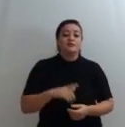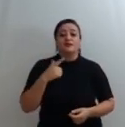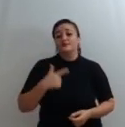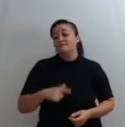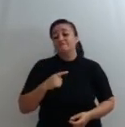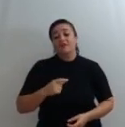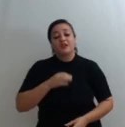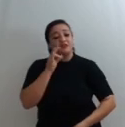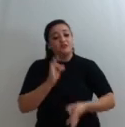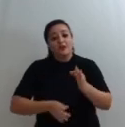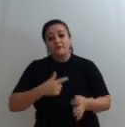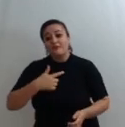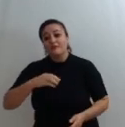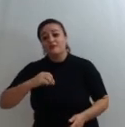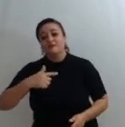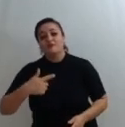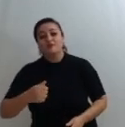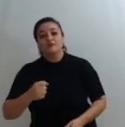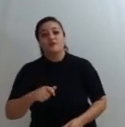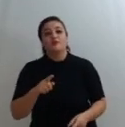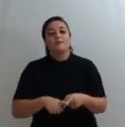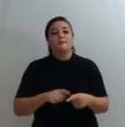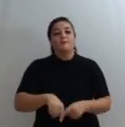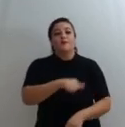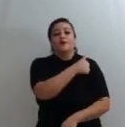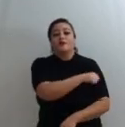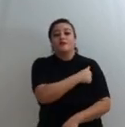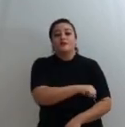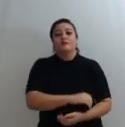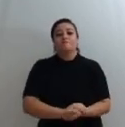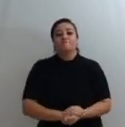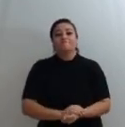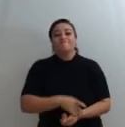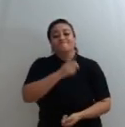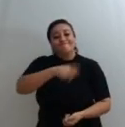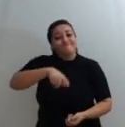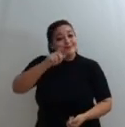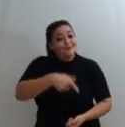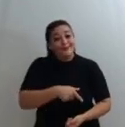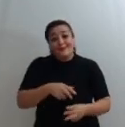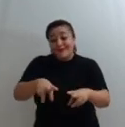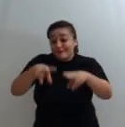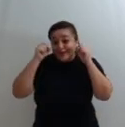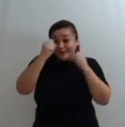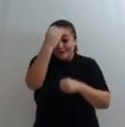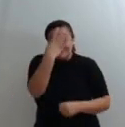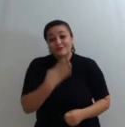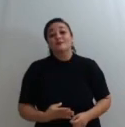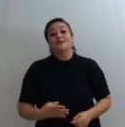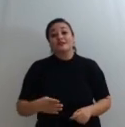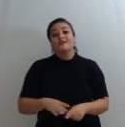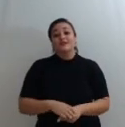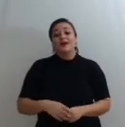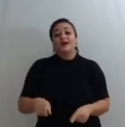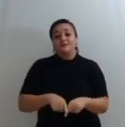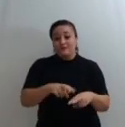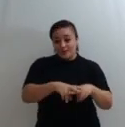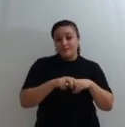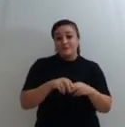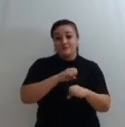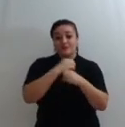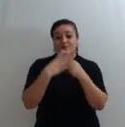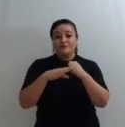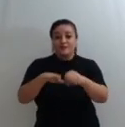2021, porque no estado do Rio de Janeiro estão proibidos os júris presenciais, por enquanto, né? Por conta da pandemia, e está claro, houve um